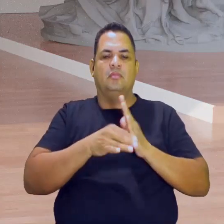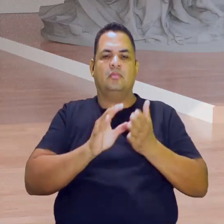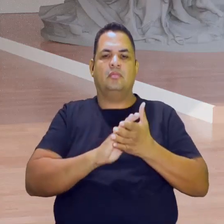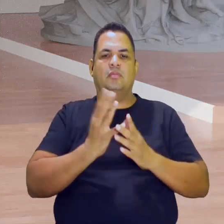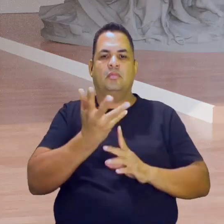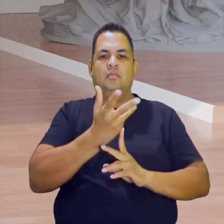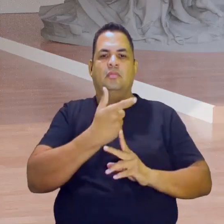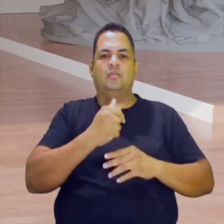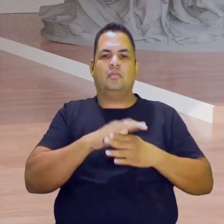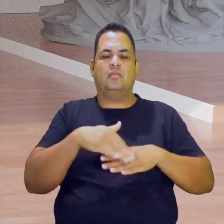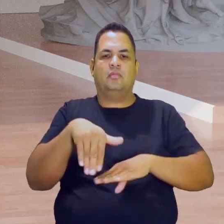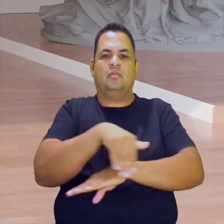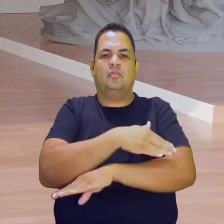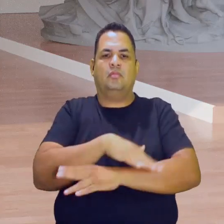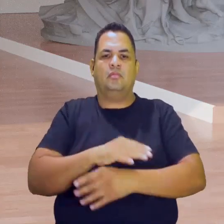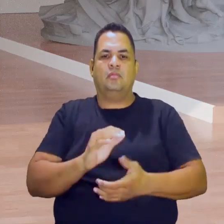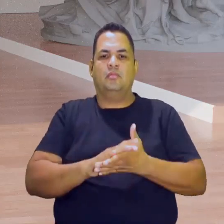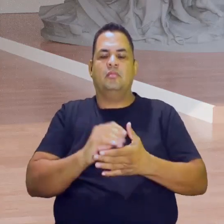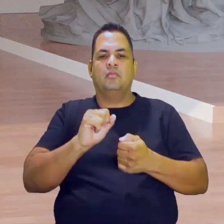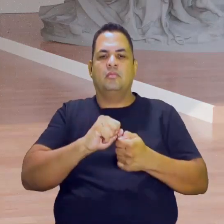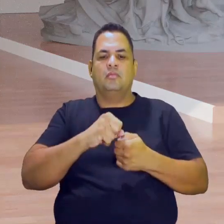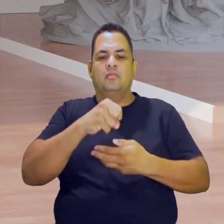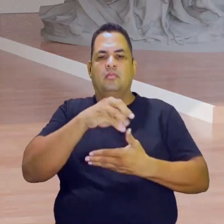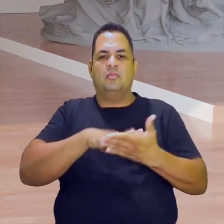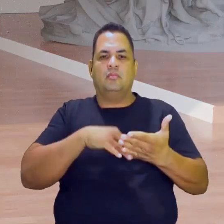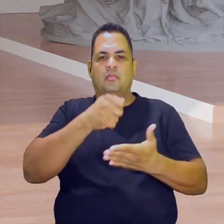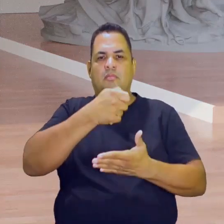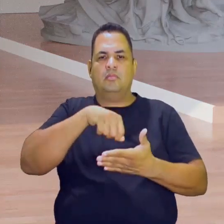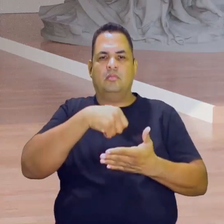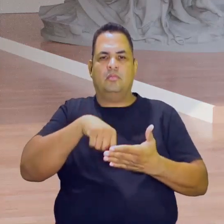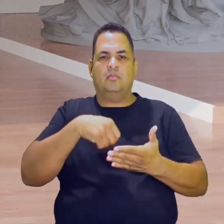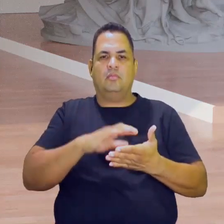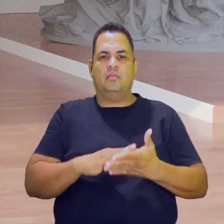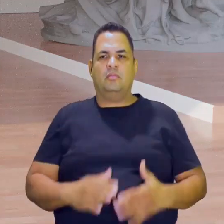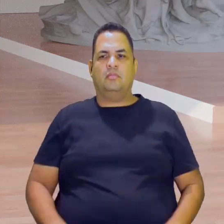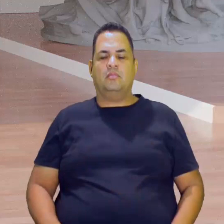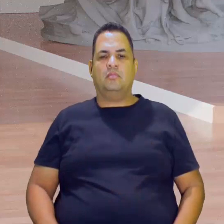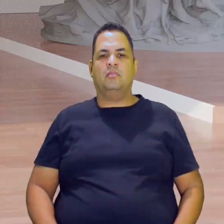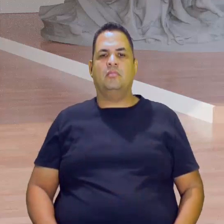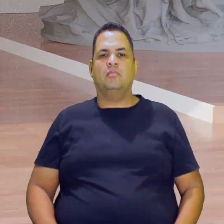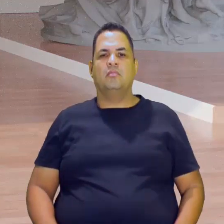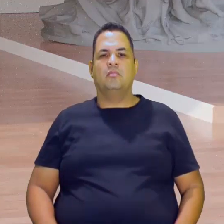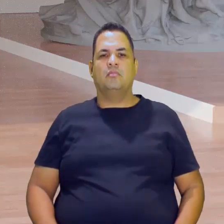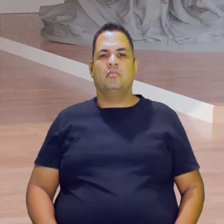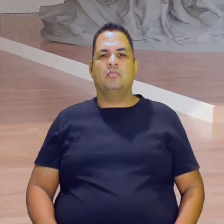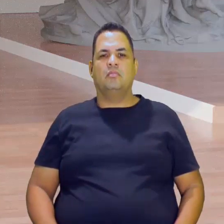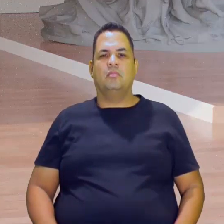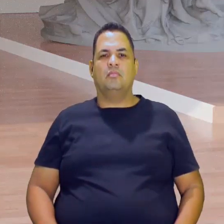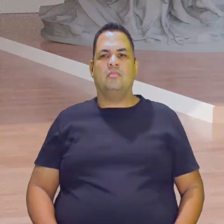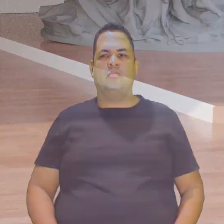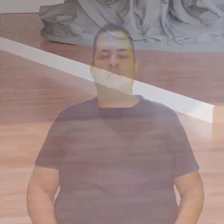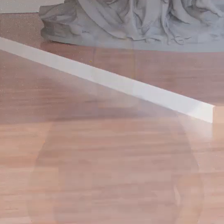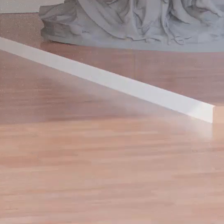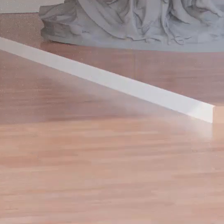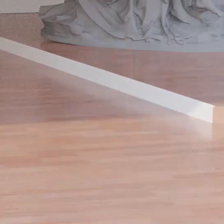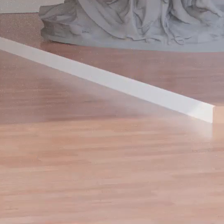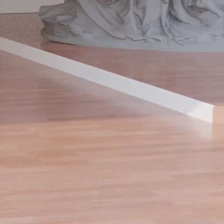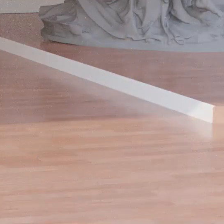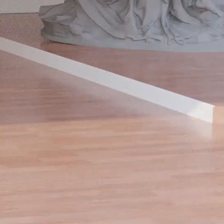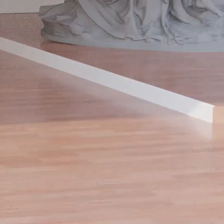de rua. Então, vamos para as atividades, vamos corrigir as atividades que vocês fizeram aí na sala.